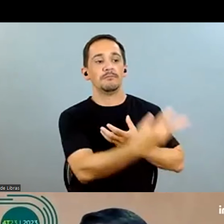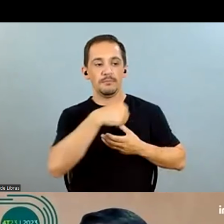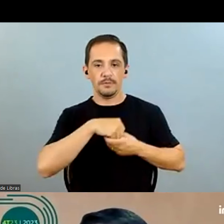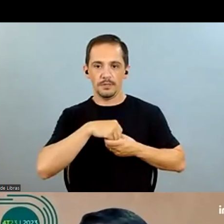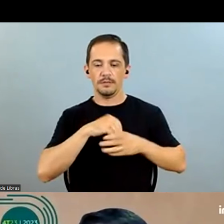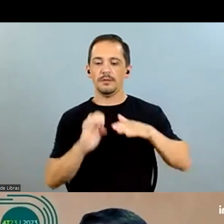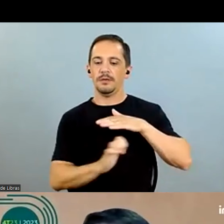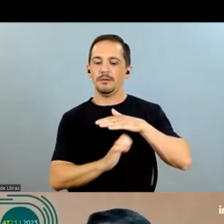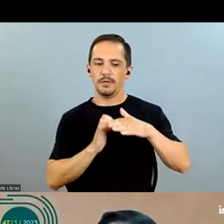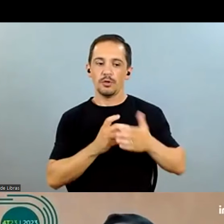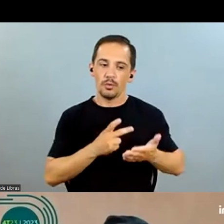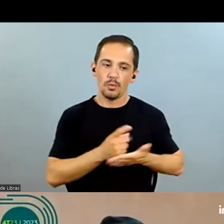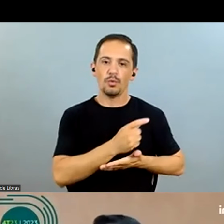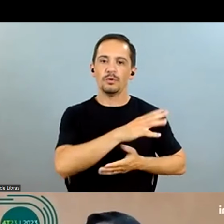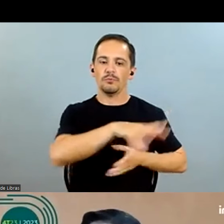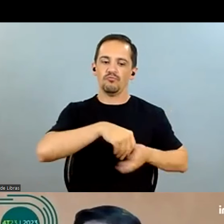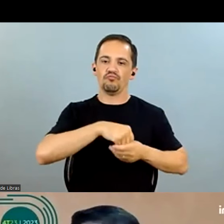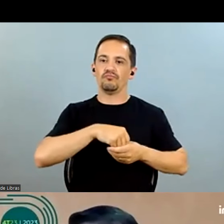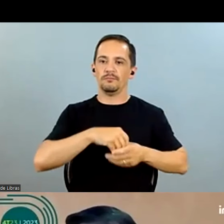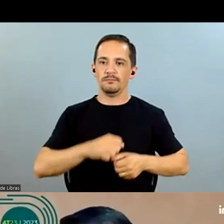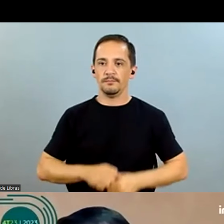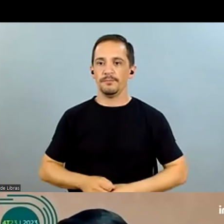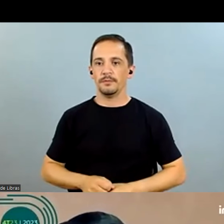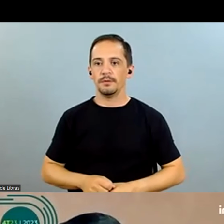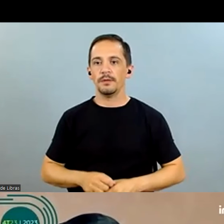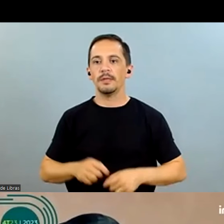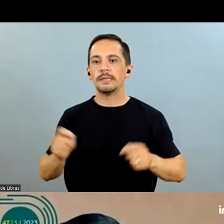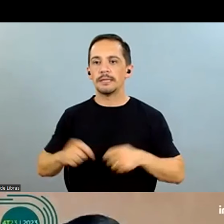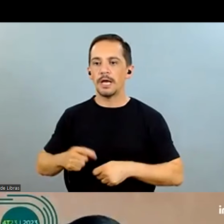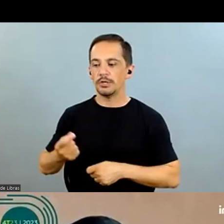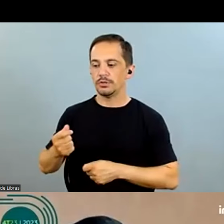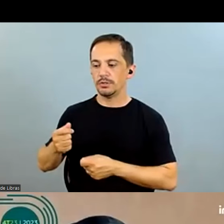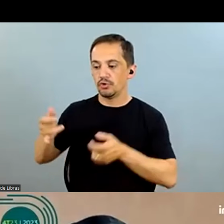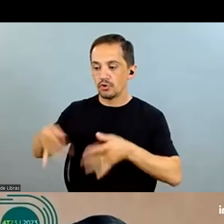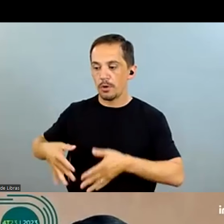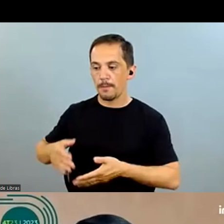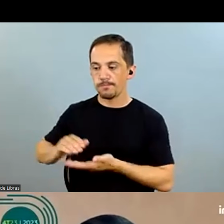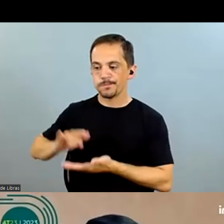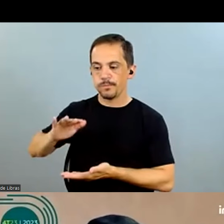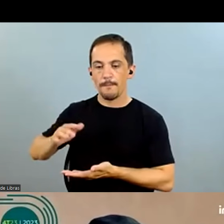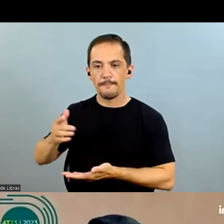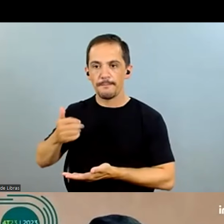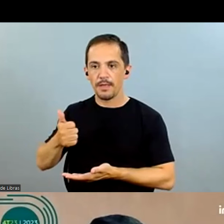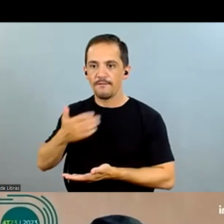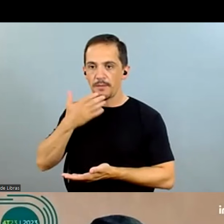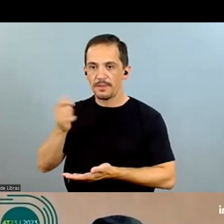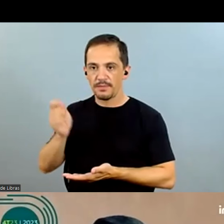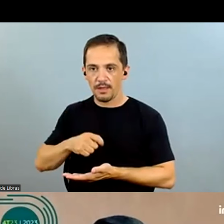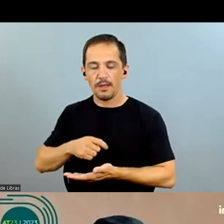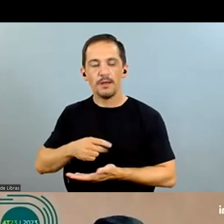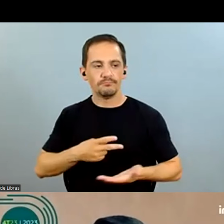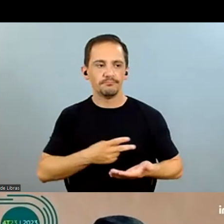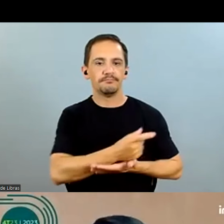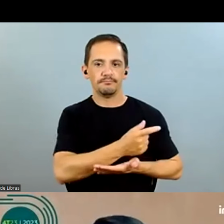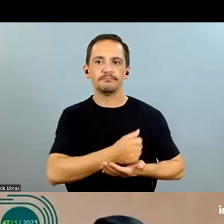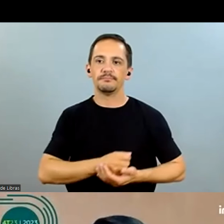Eh desde que a gente tem a capacidade de usar caixa e desde que esse O Retorno eh das ações que a gente enxerga